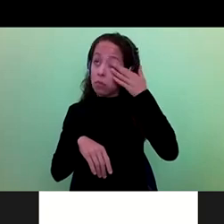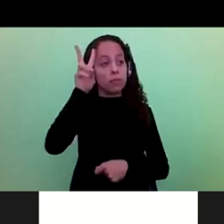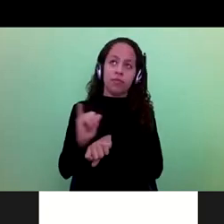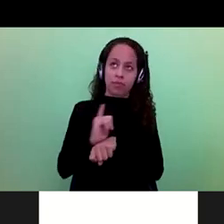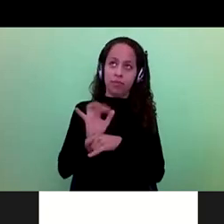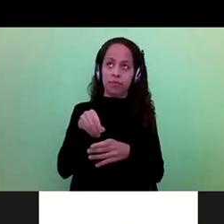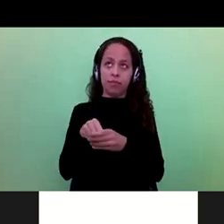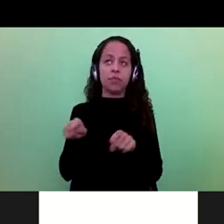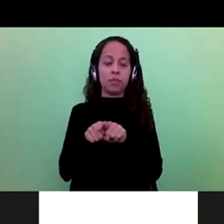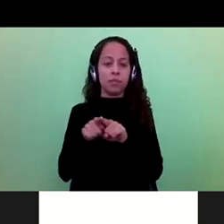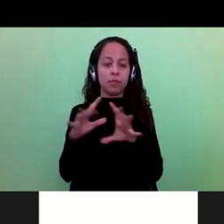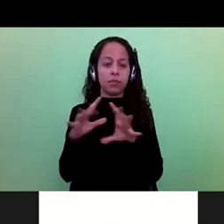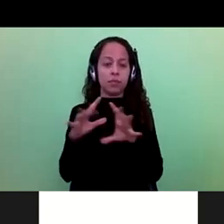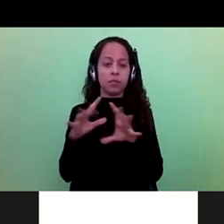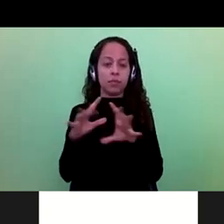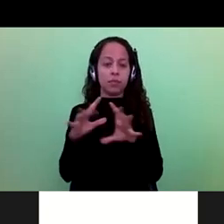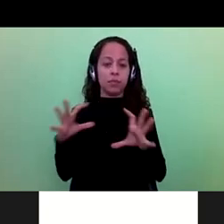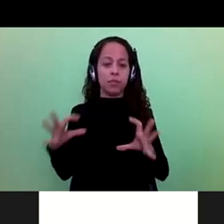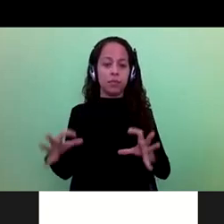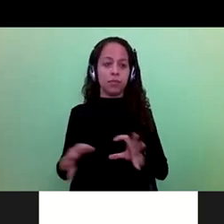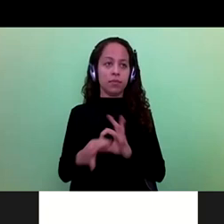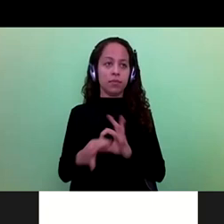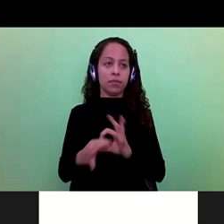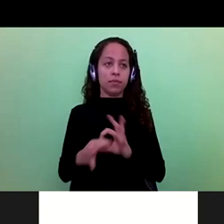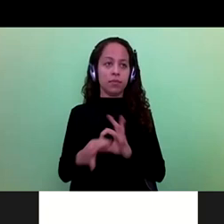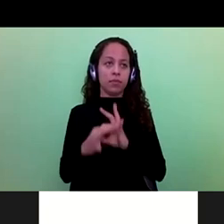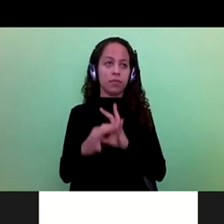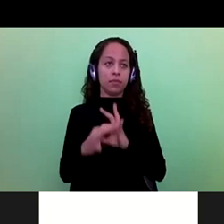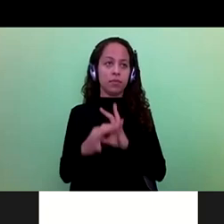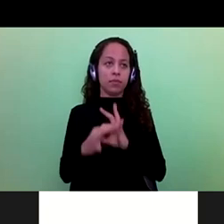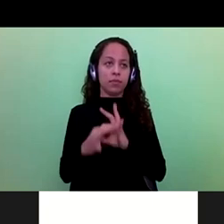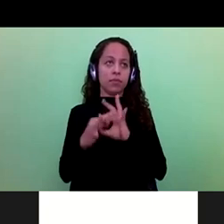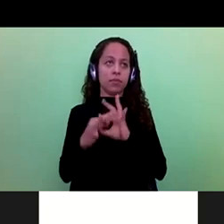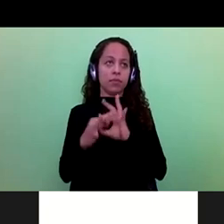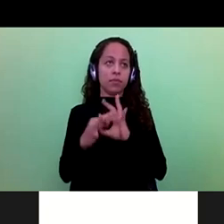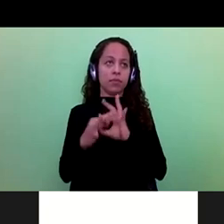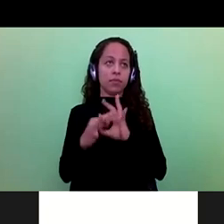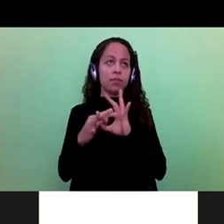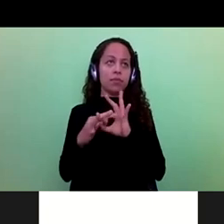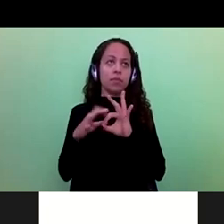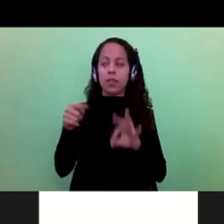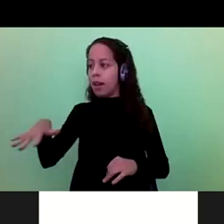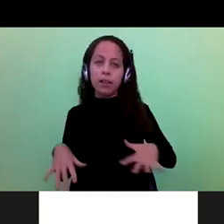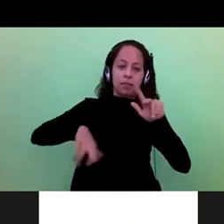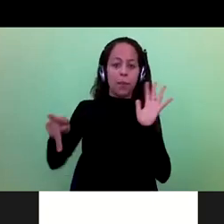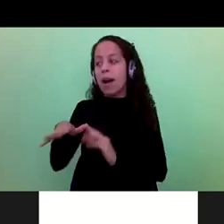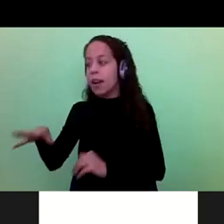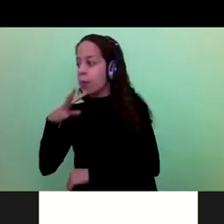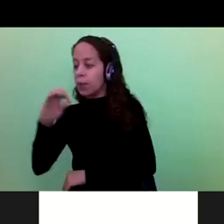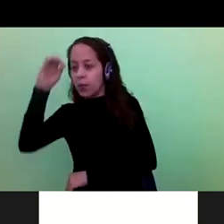considera essa articulação, essa integração entre áreas de